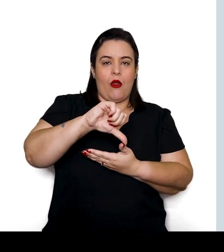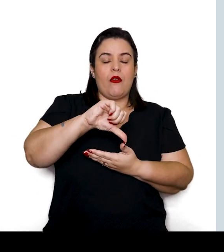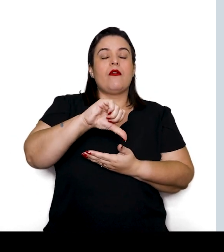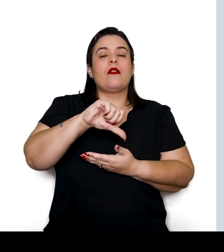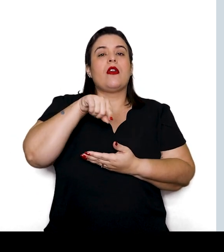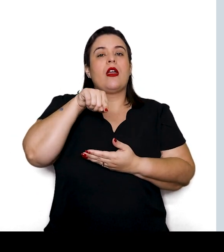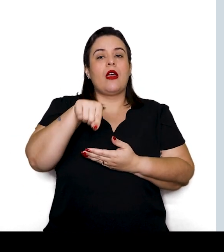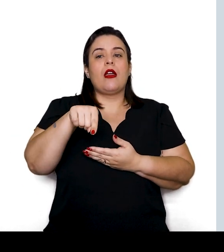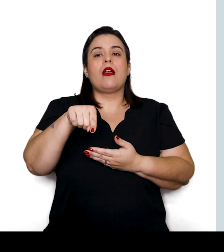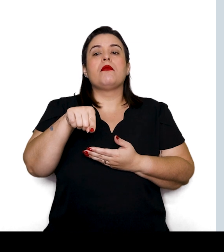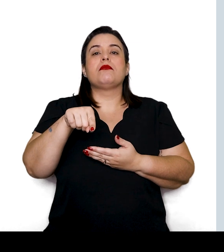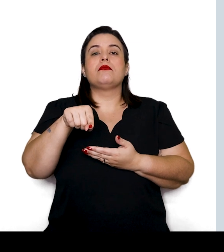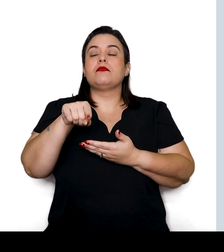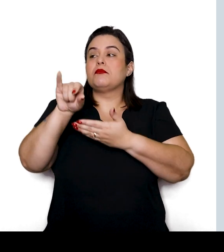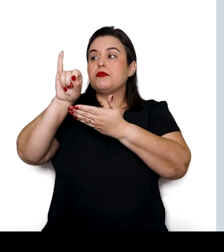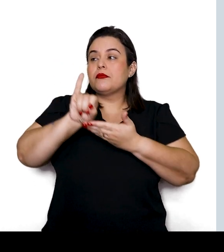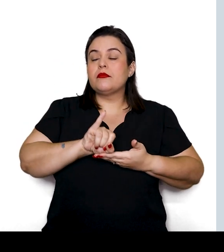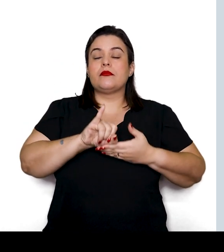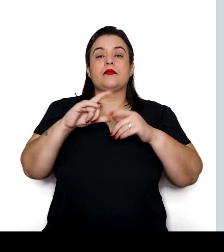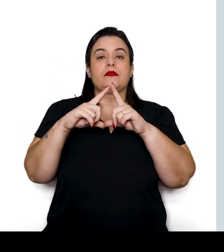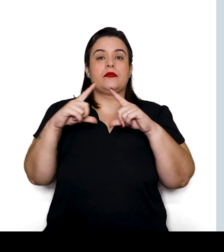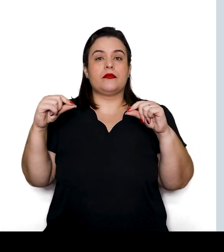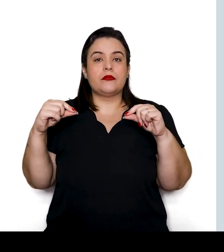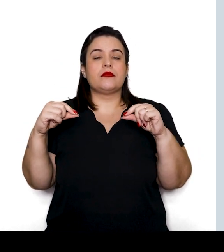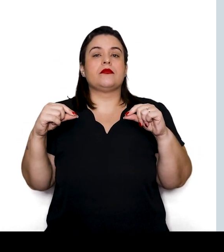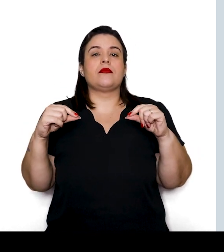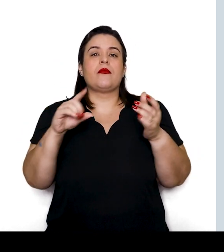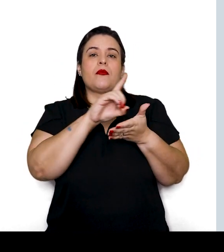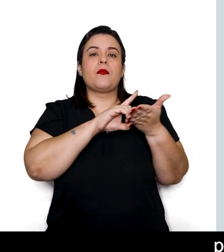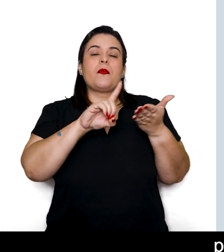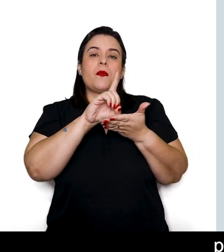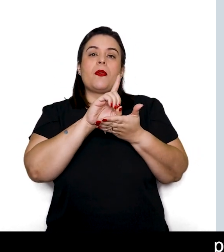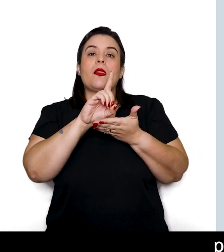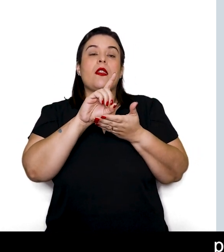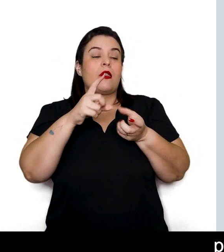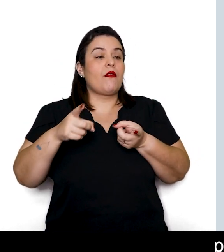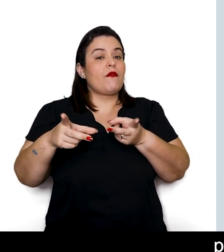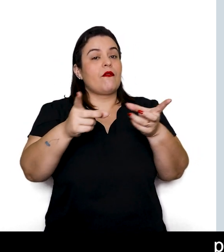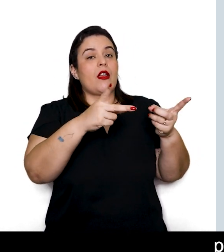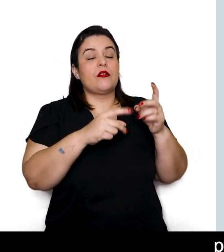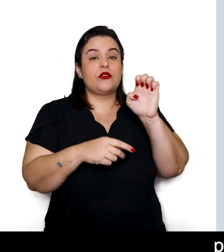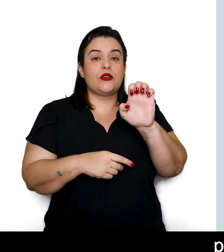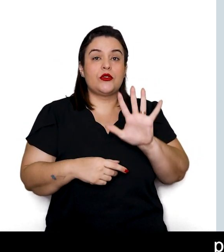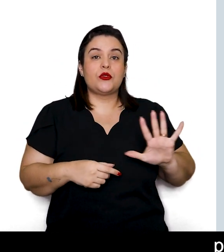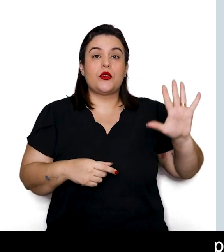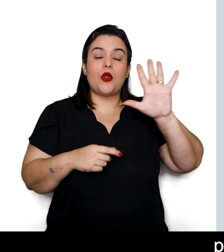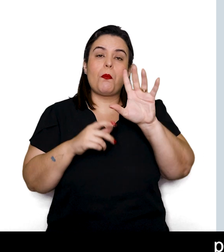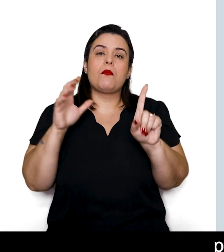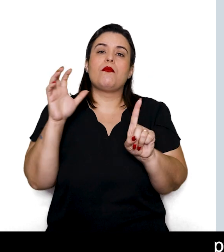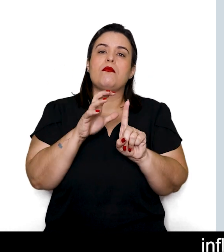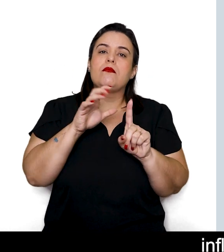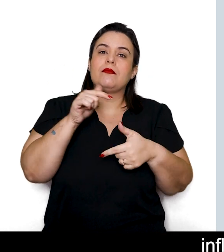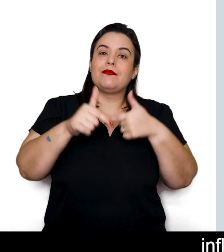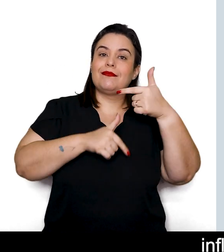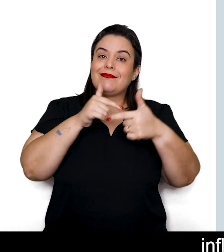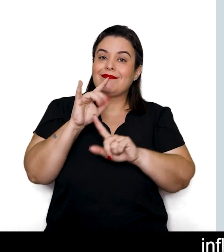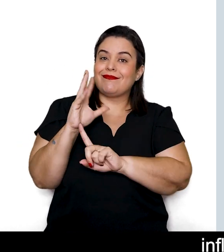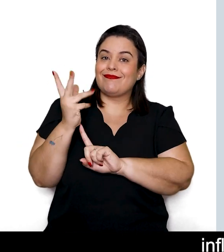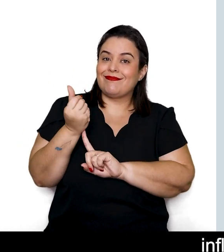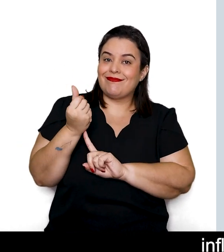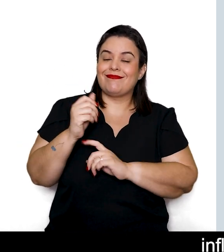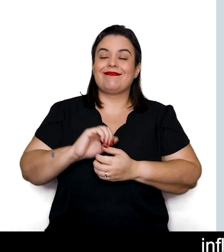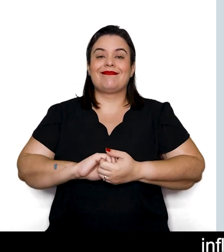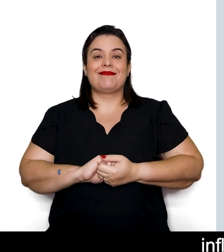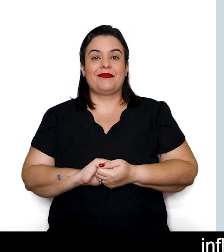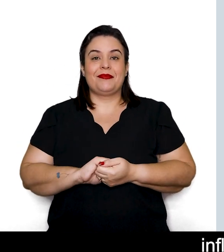XIX, peças de design e gravuras importadas do Japão passaram a circular na Europa Ocidental, influenciando